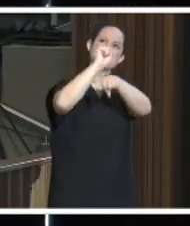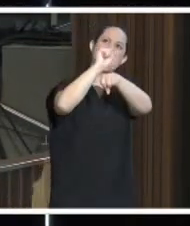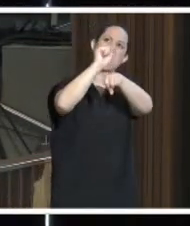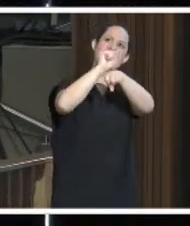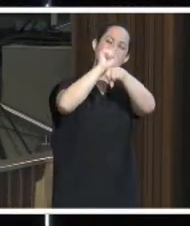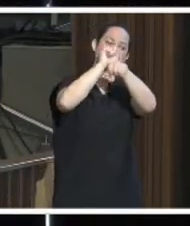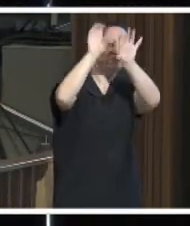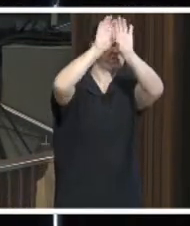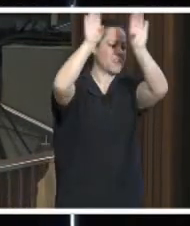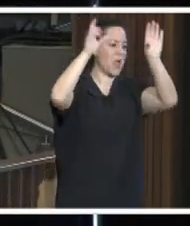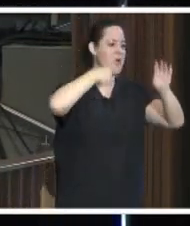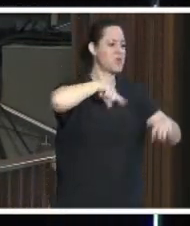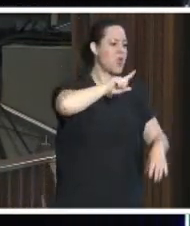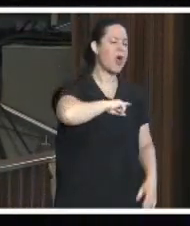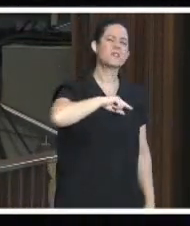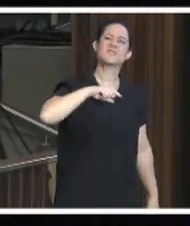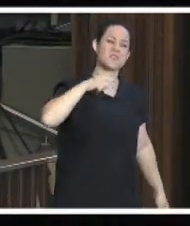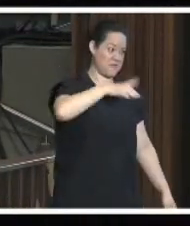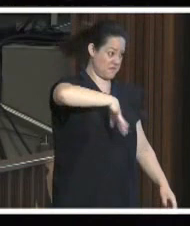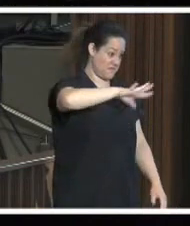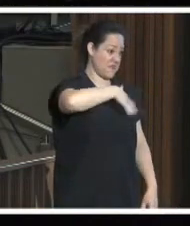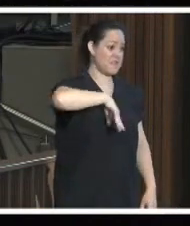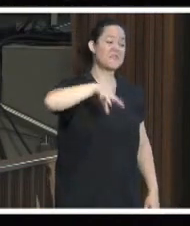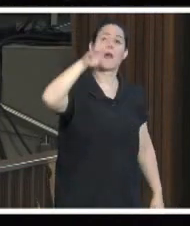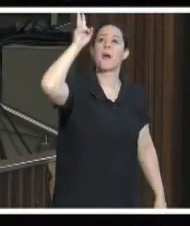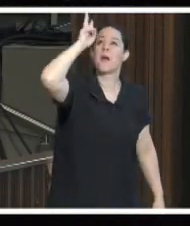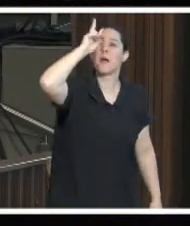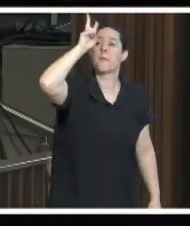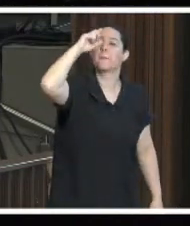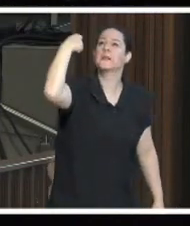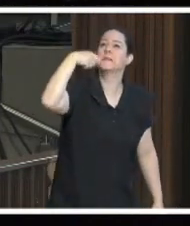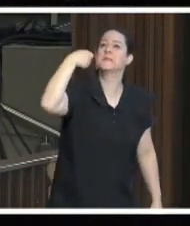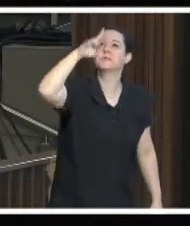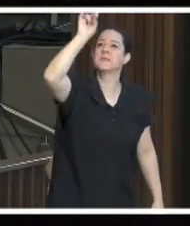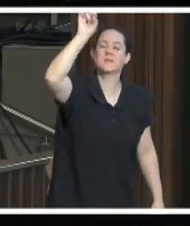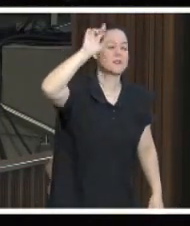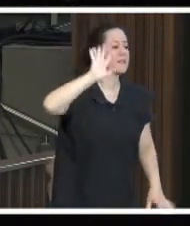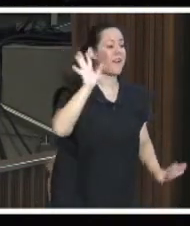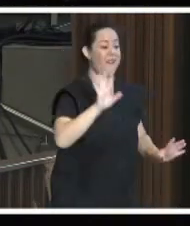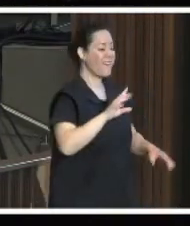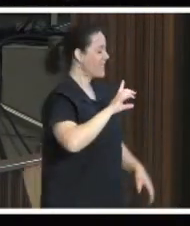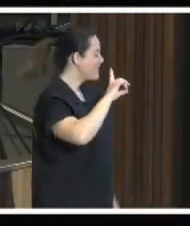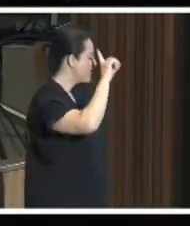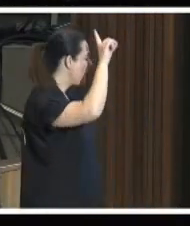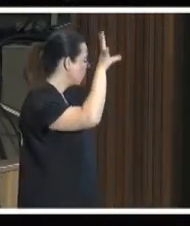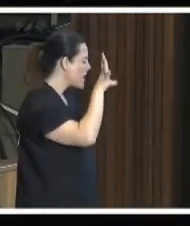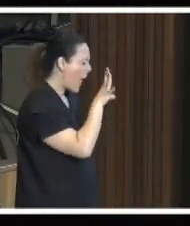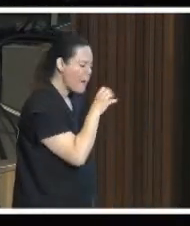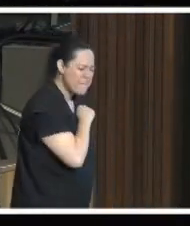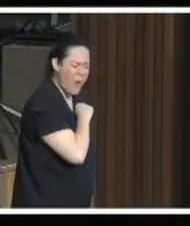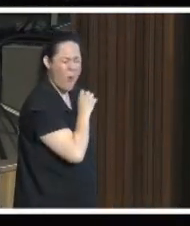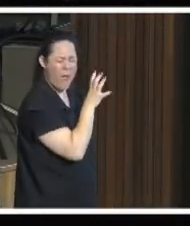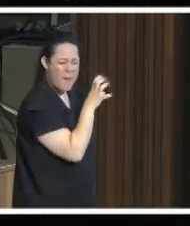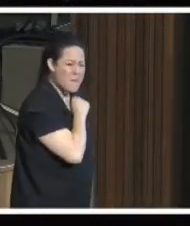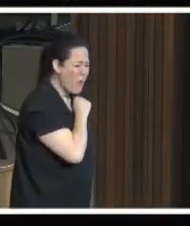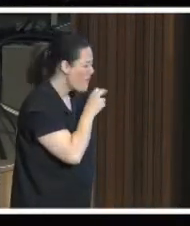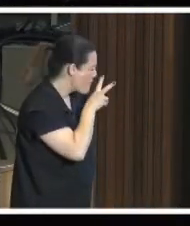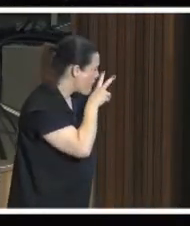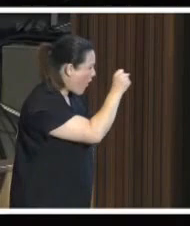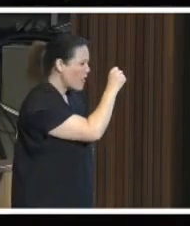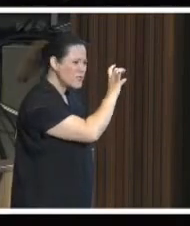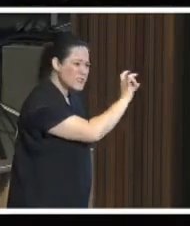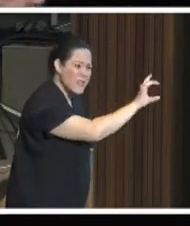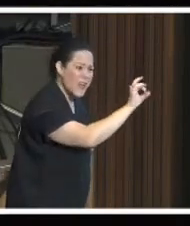que os seus filhos se lembrassem que precisavam dele, ao contrário, ele amava tanto, tanto, tanto, tanto a cada um de